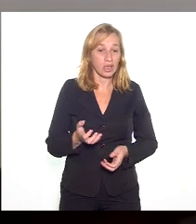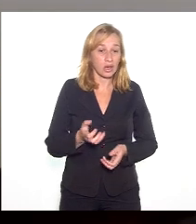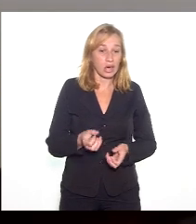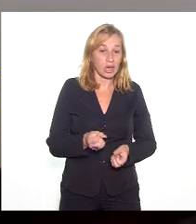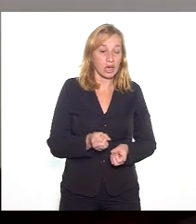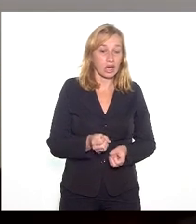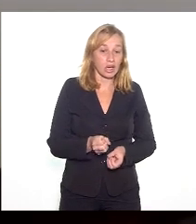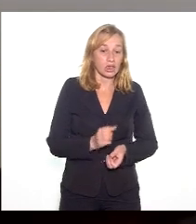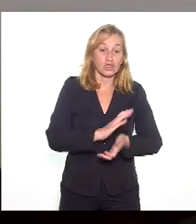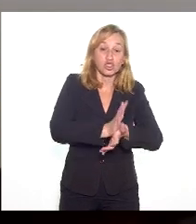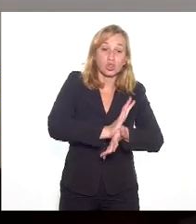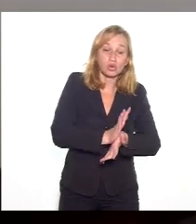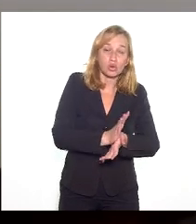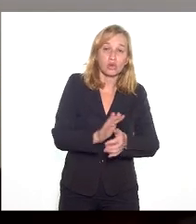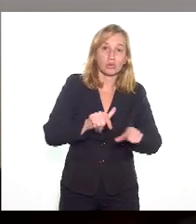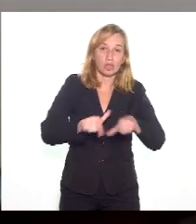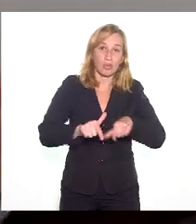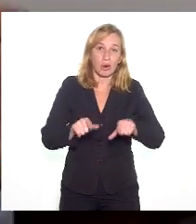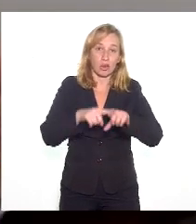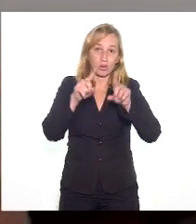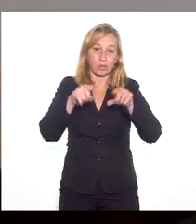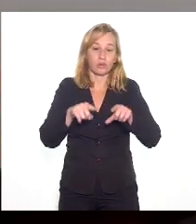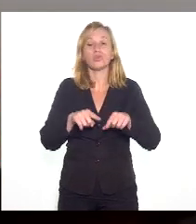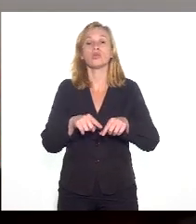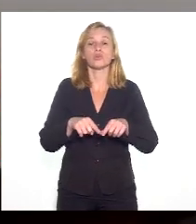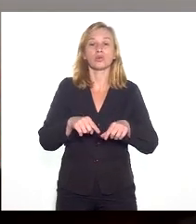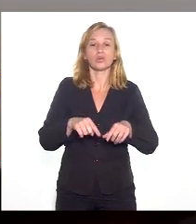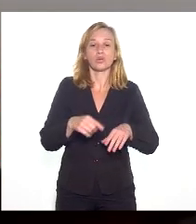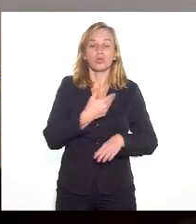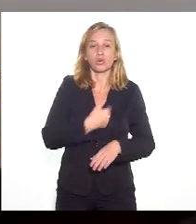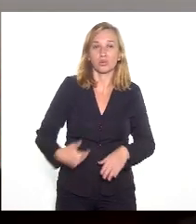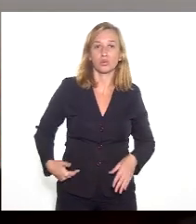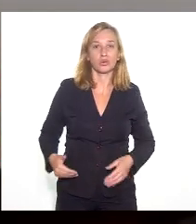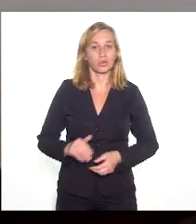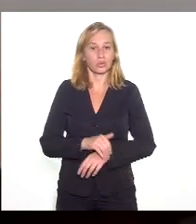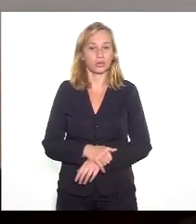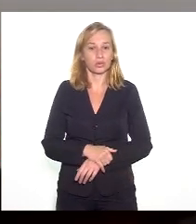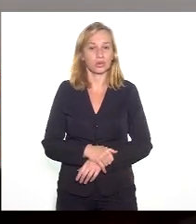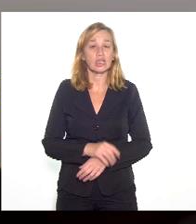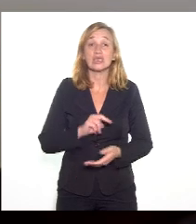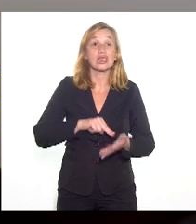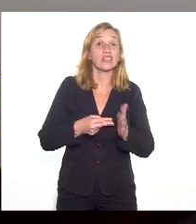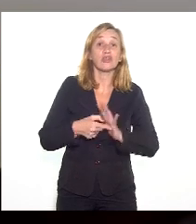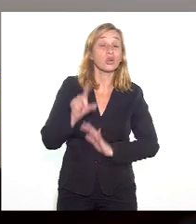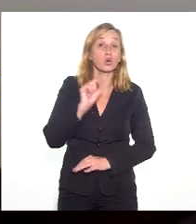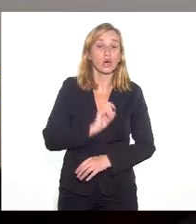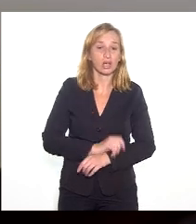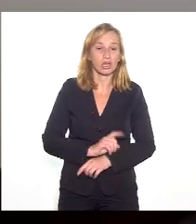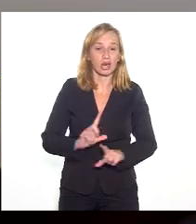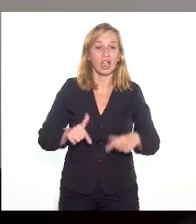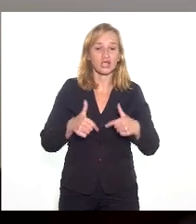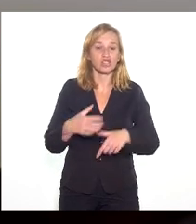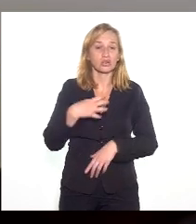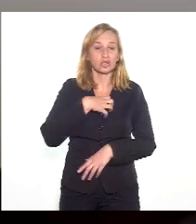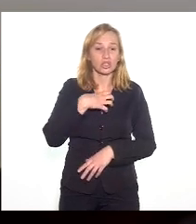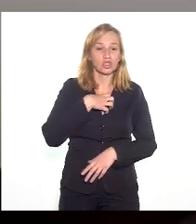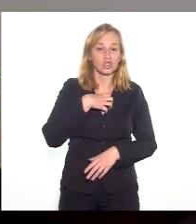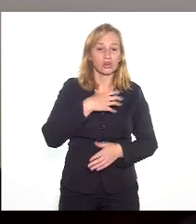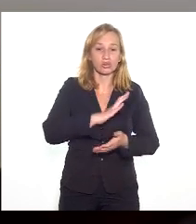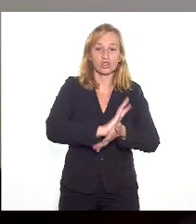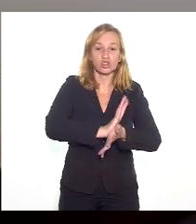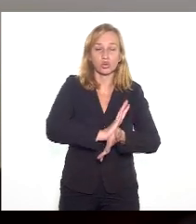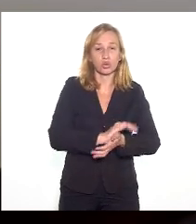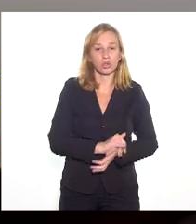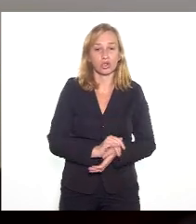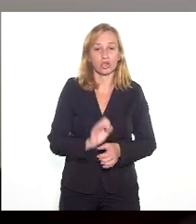E explodir com o serviço público, desestruturar o serviço público, significa atuar no sentido de desmontar